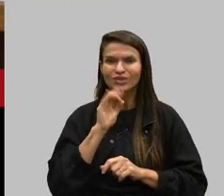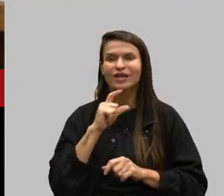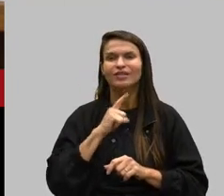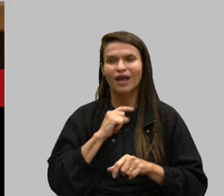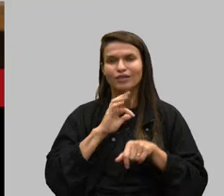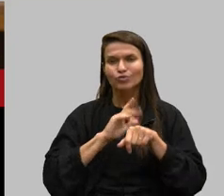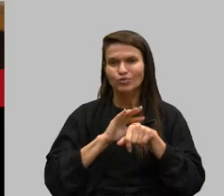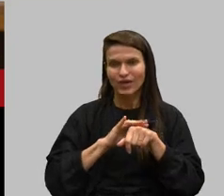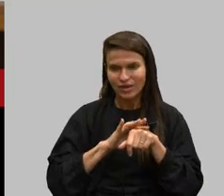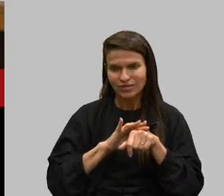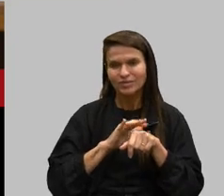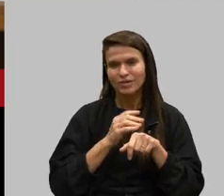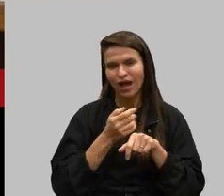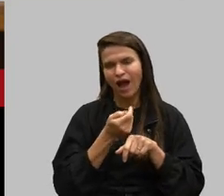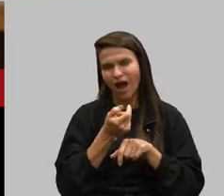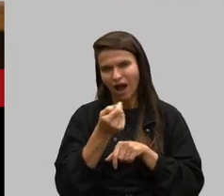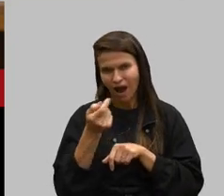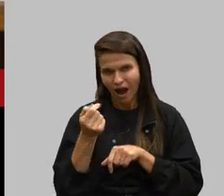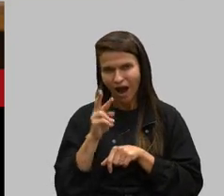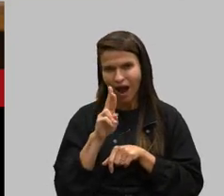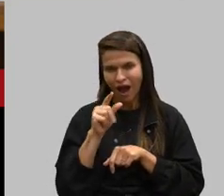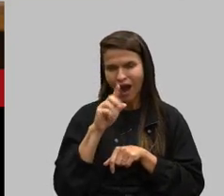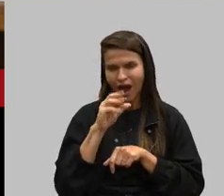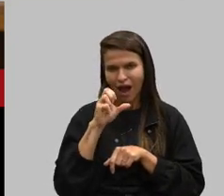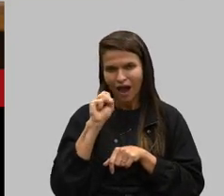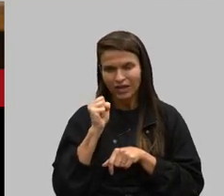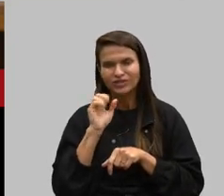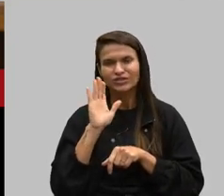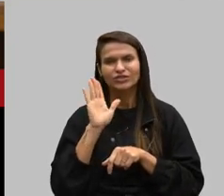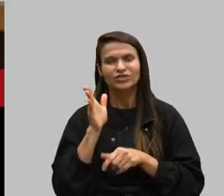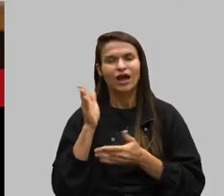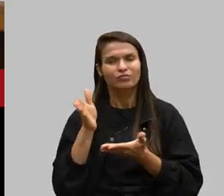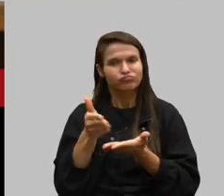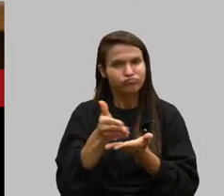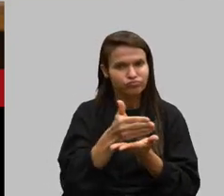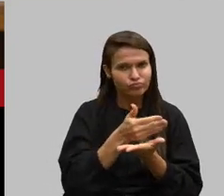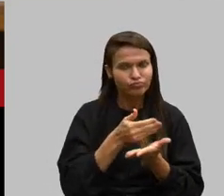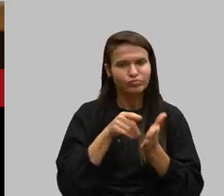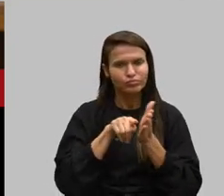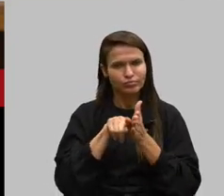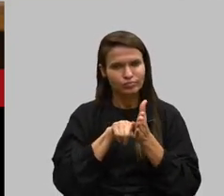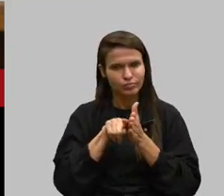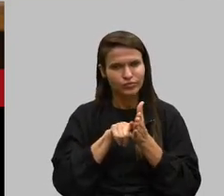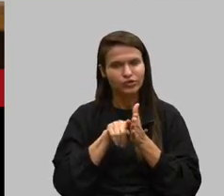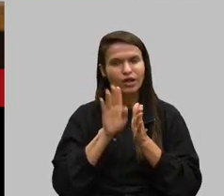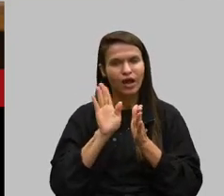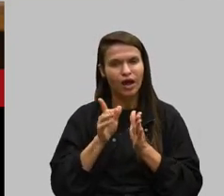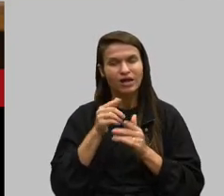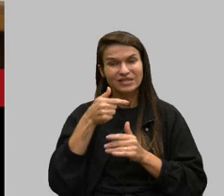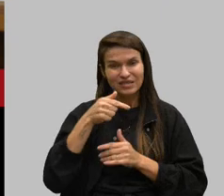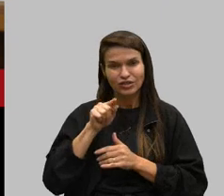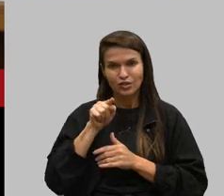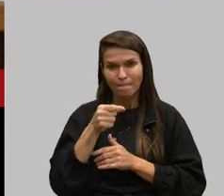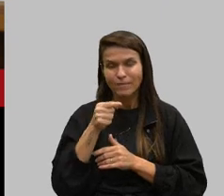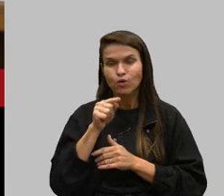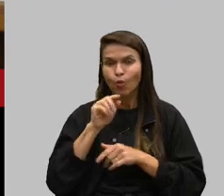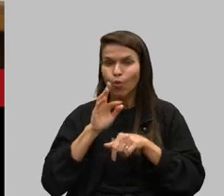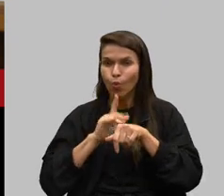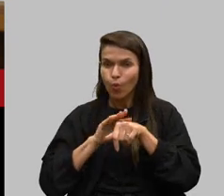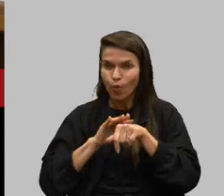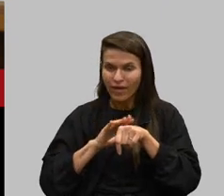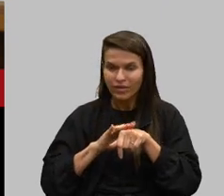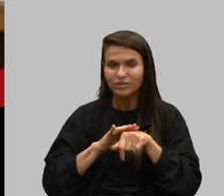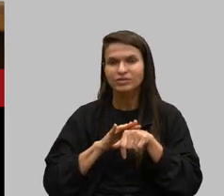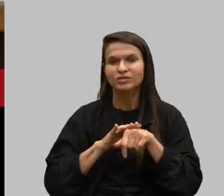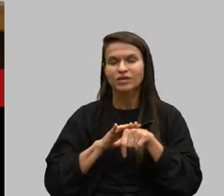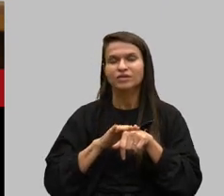Mundial da Saúde já já já catalogou 7.000 doenças raras Então